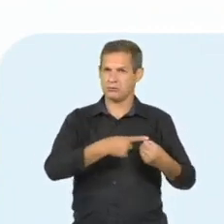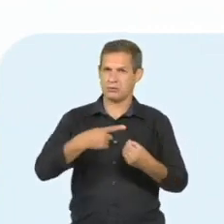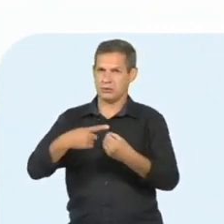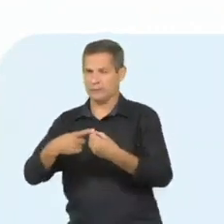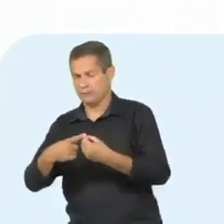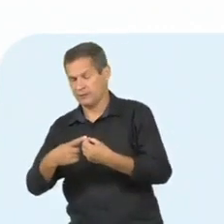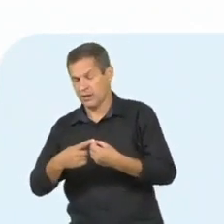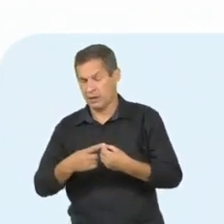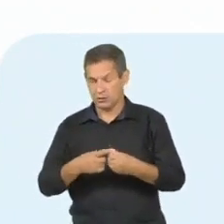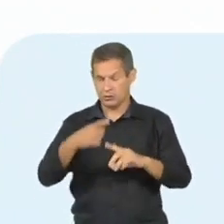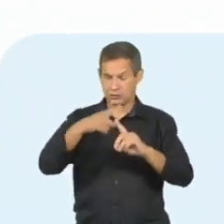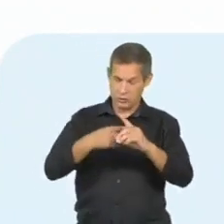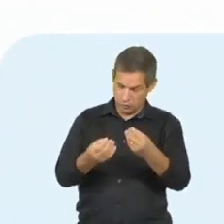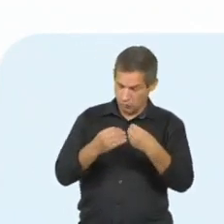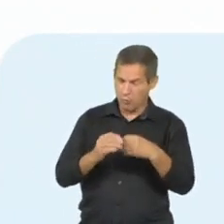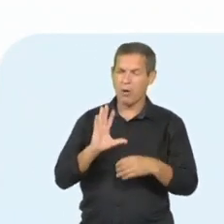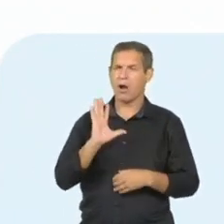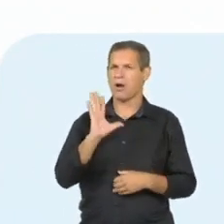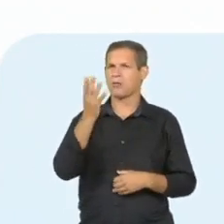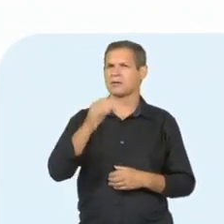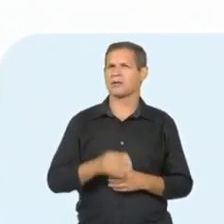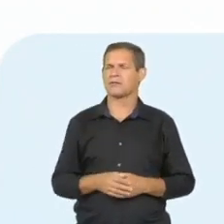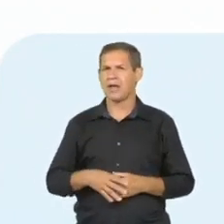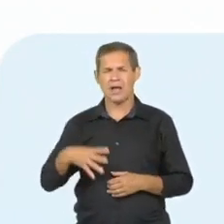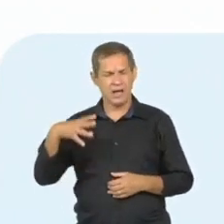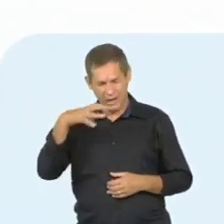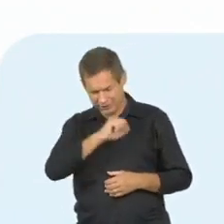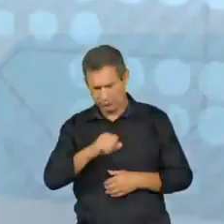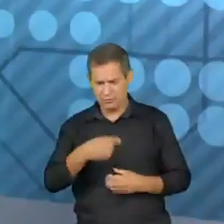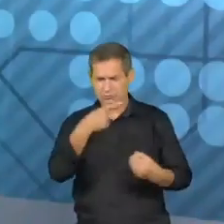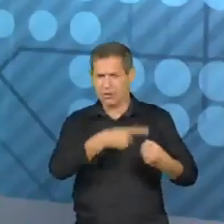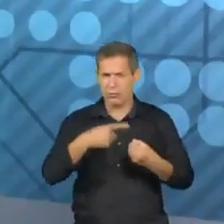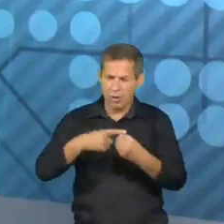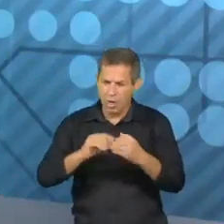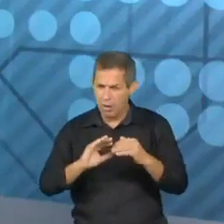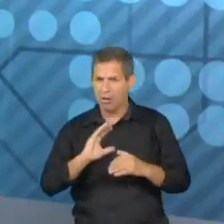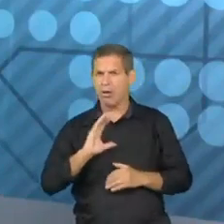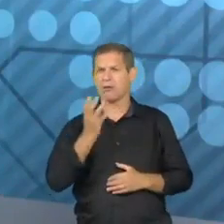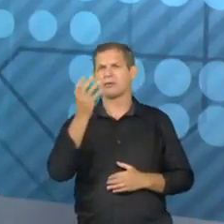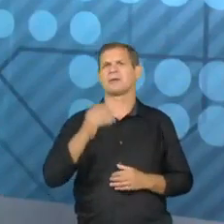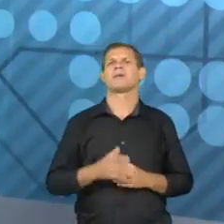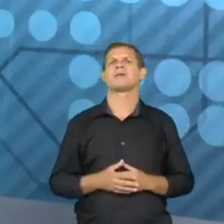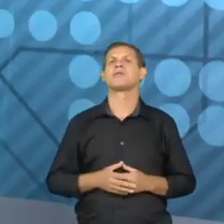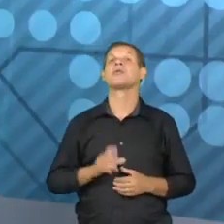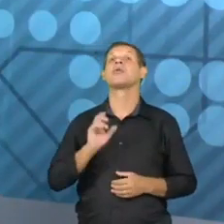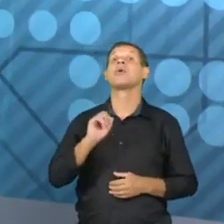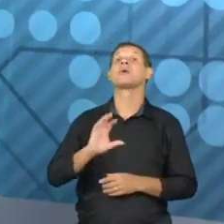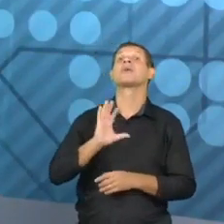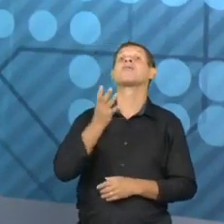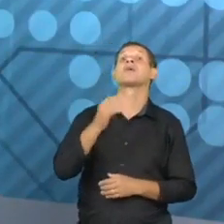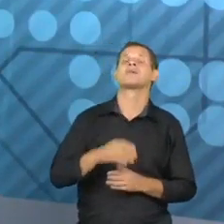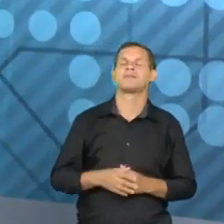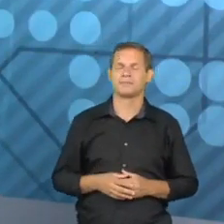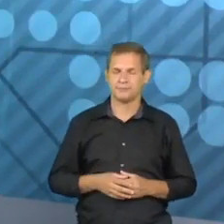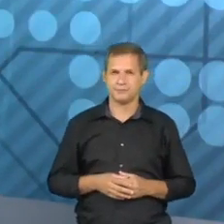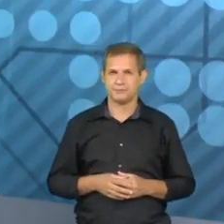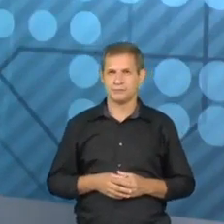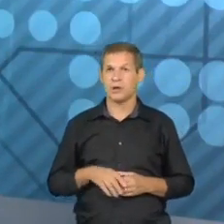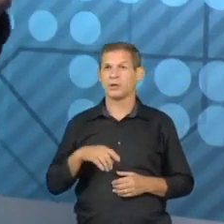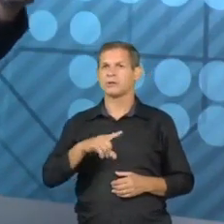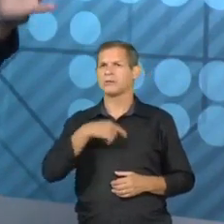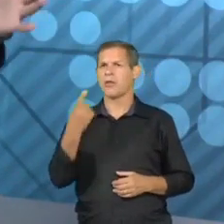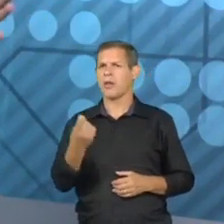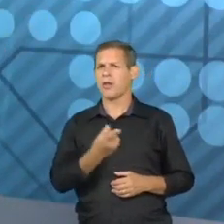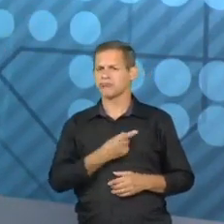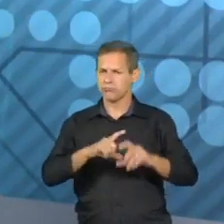Né? Dependendo de como ela ocorre, na velocidade que essa urbanização ela ocorre, o que vai acontecer? Nós temos